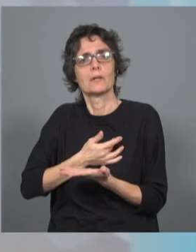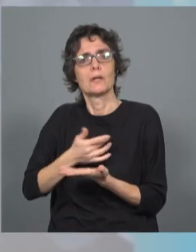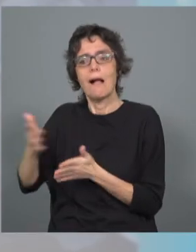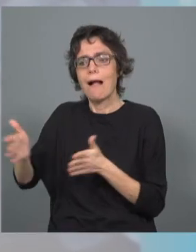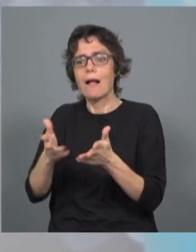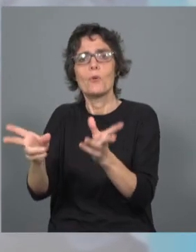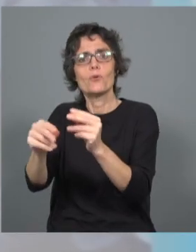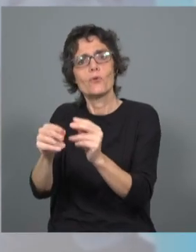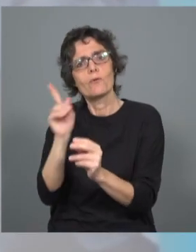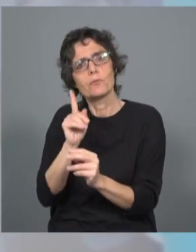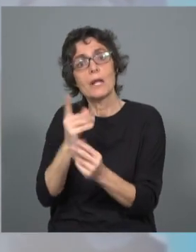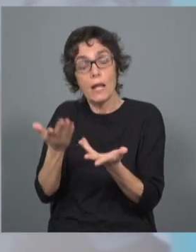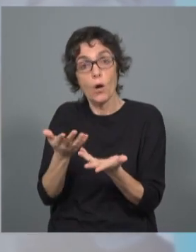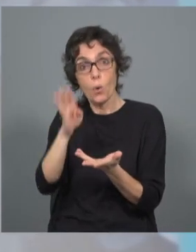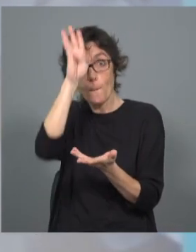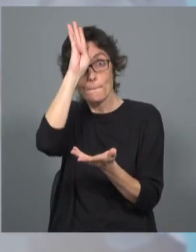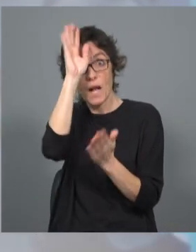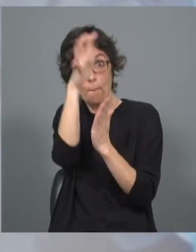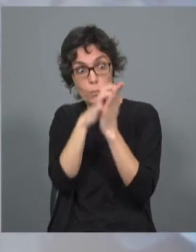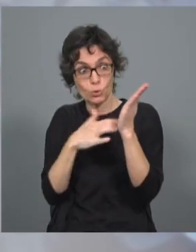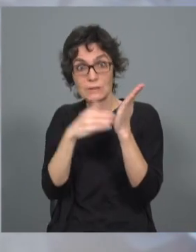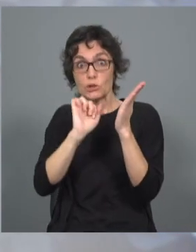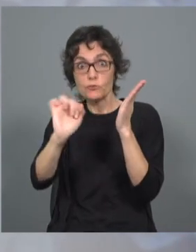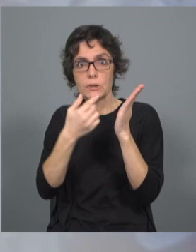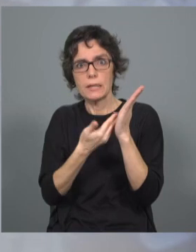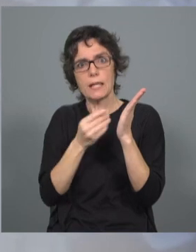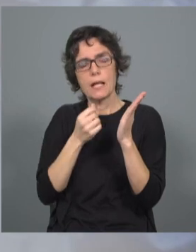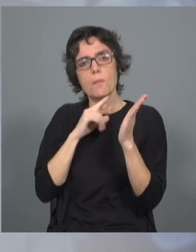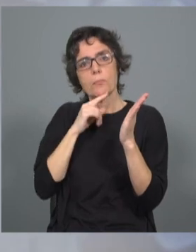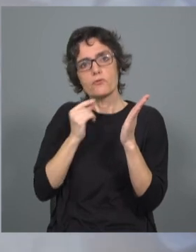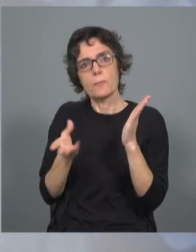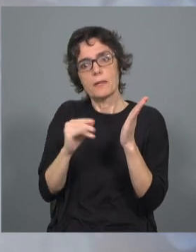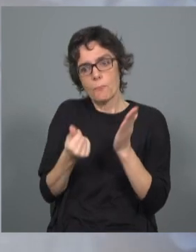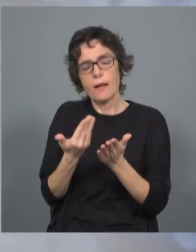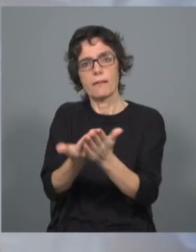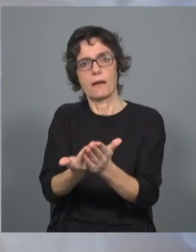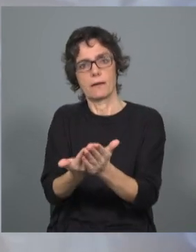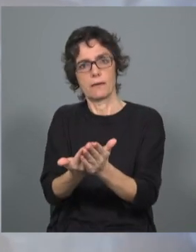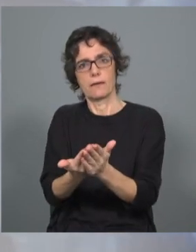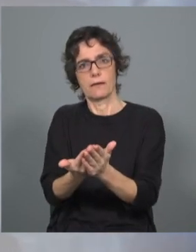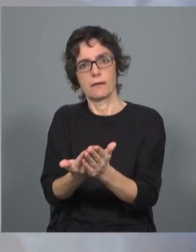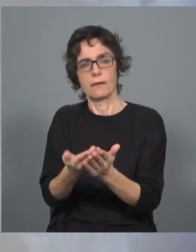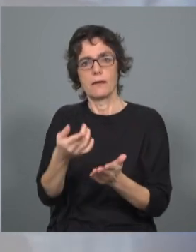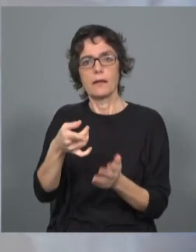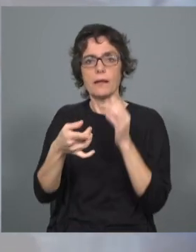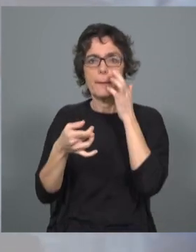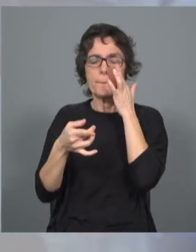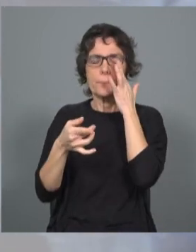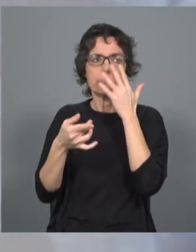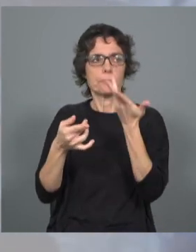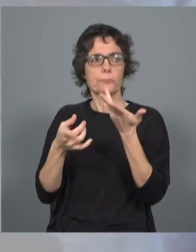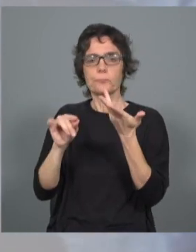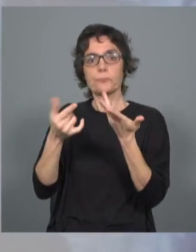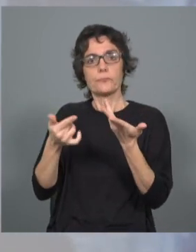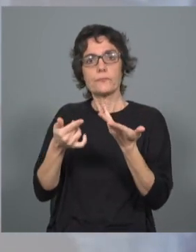a encíclica do Papa veio trazer esse caminho de possibilidade. E depois, acho que, como o Tomás dizia, muito interessante que ele seja feito nas histórias das